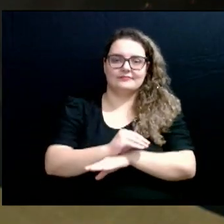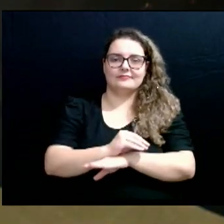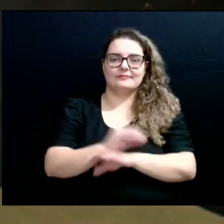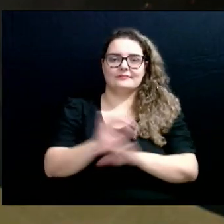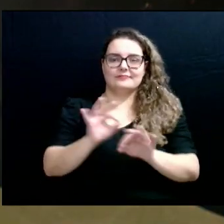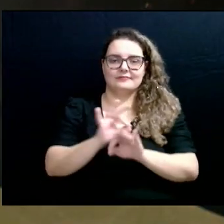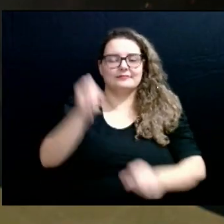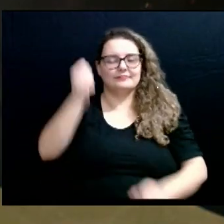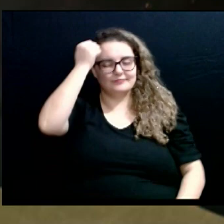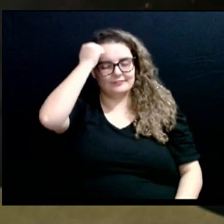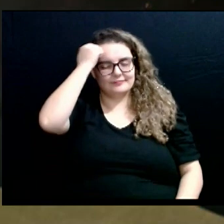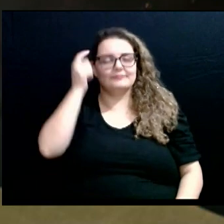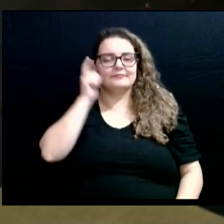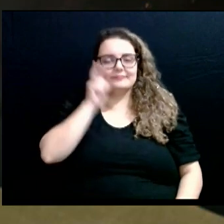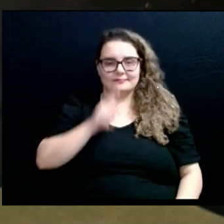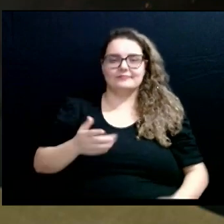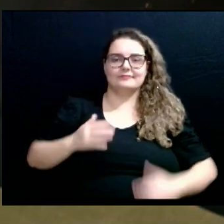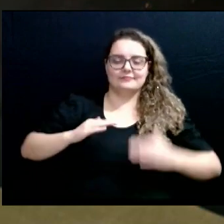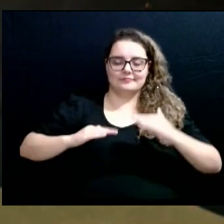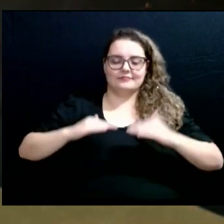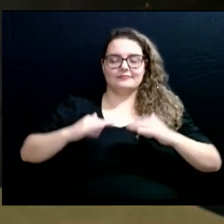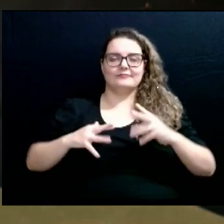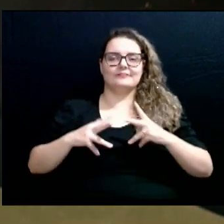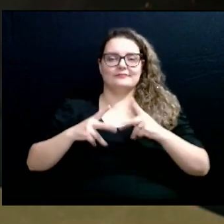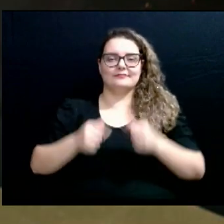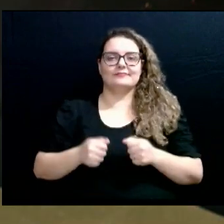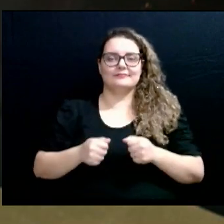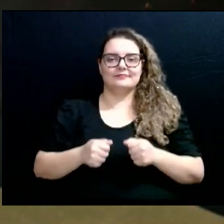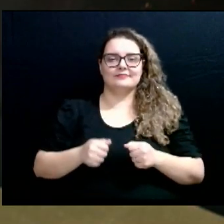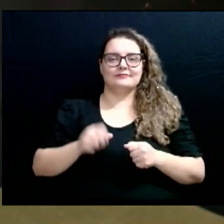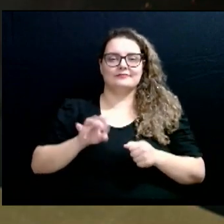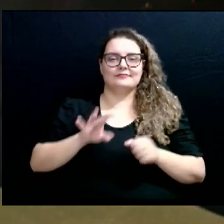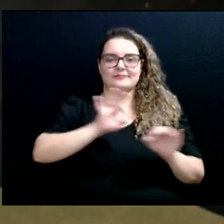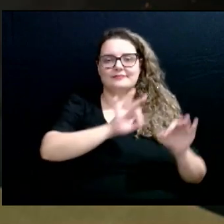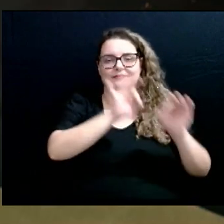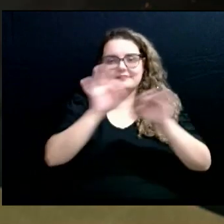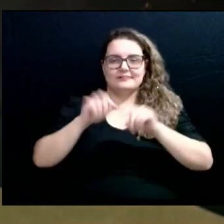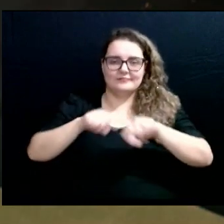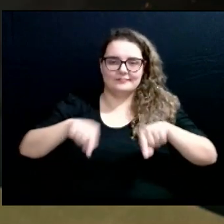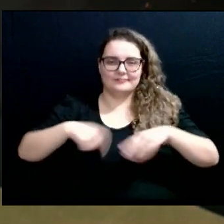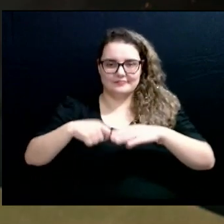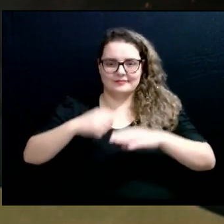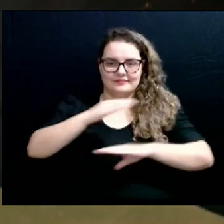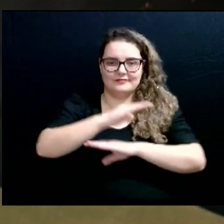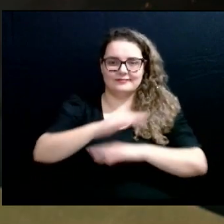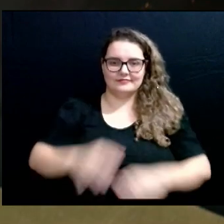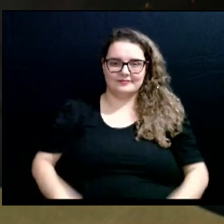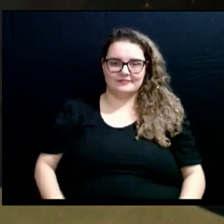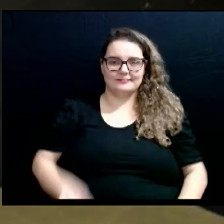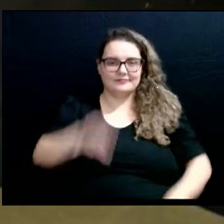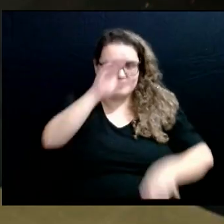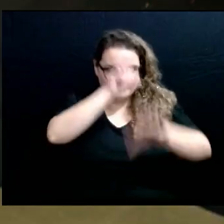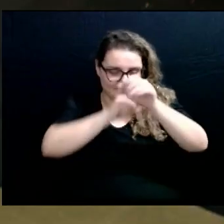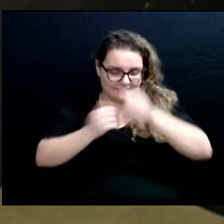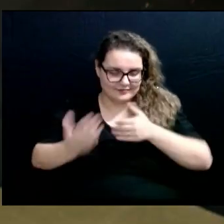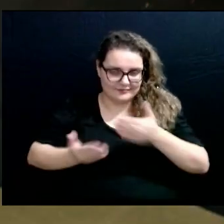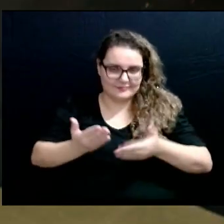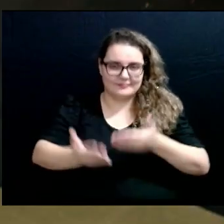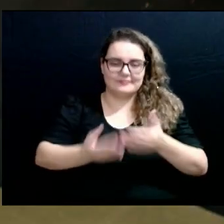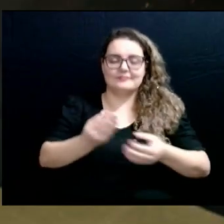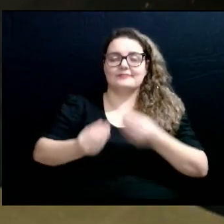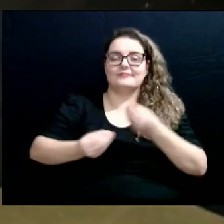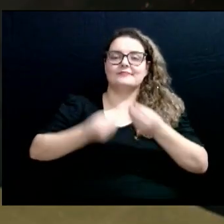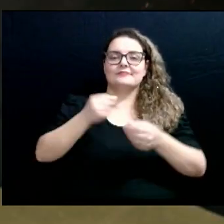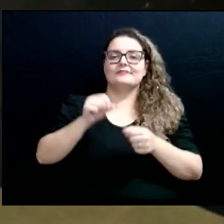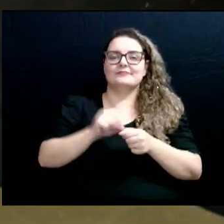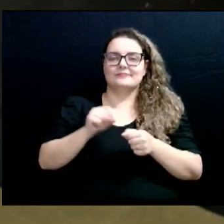consegue equilibrar tudo isso. É só você assistir o nosso Estúdio Câmara para aprender como a gente deve levar aí a